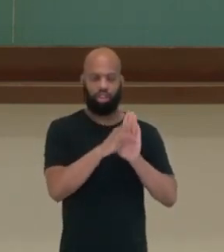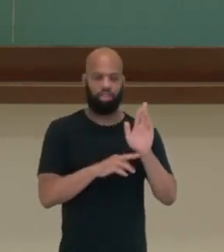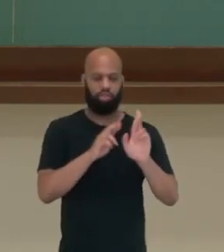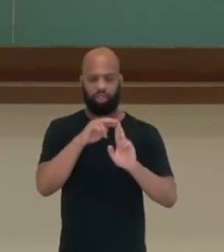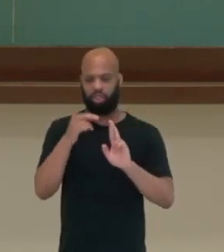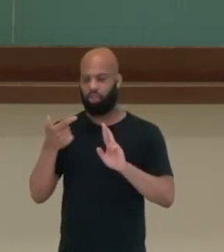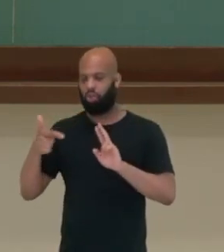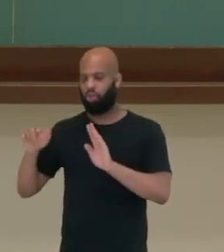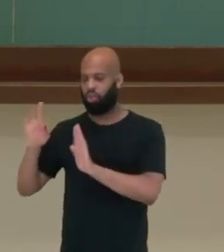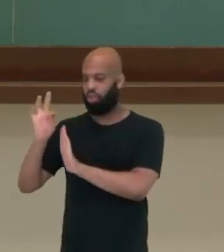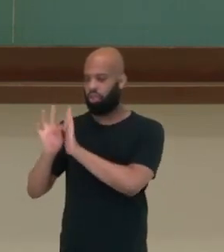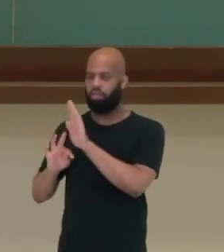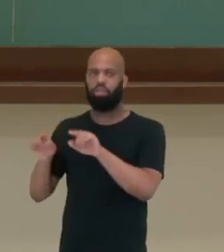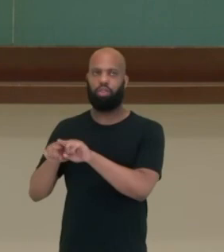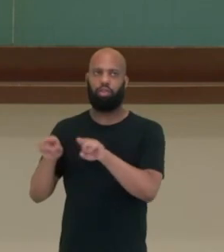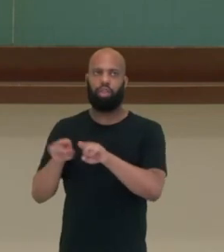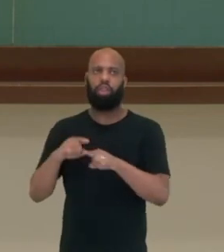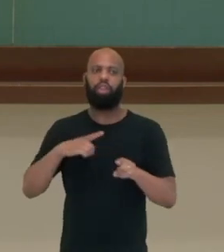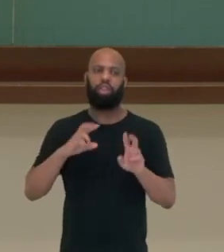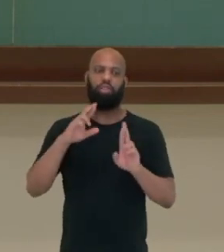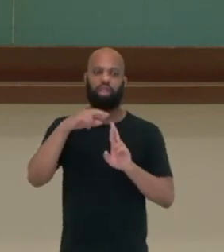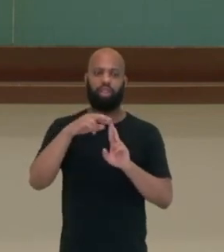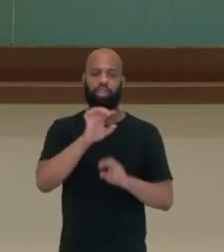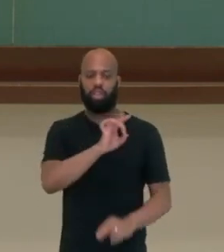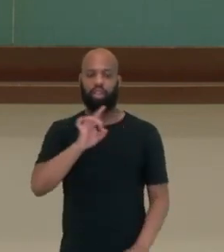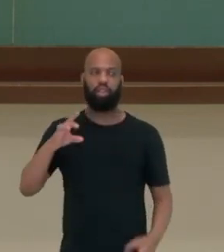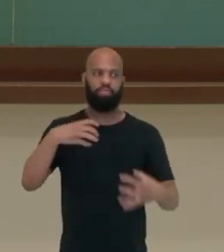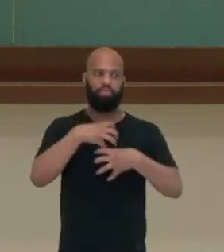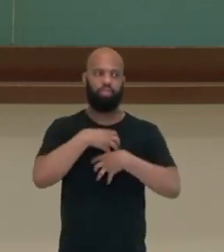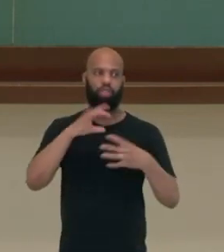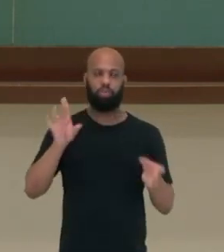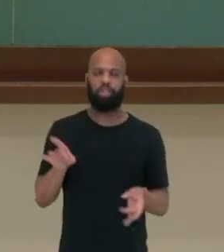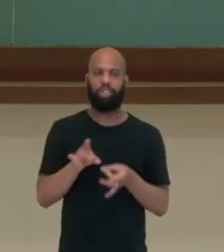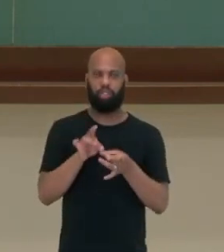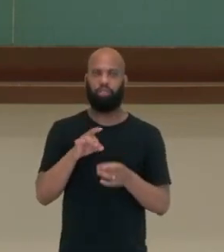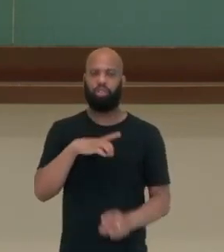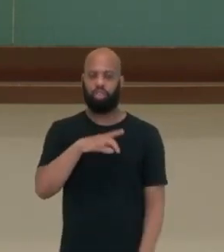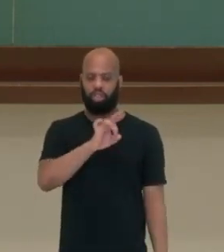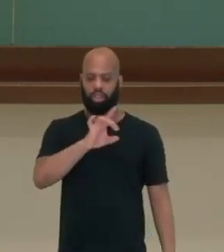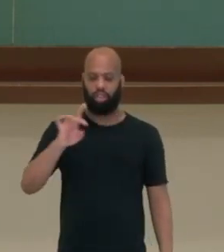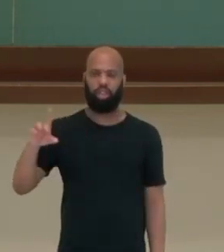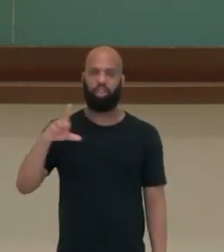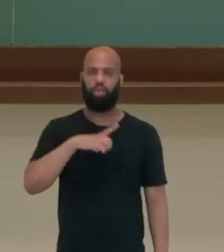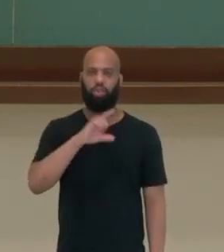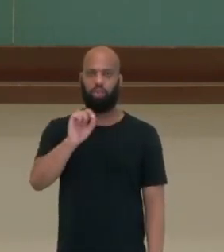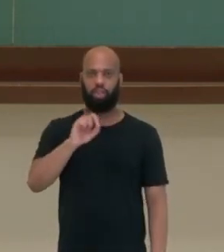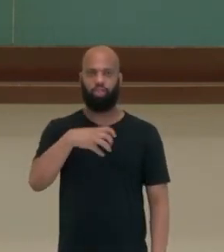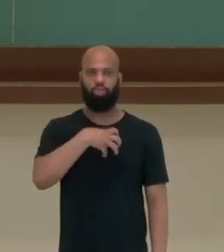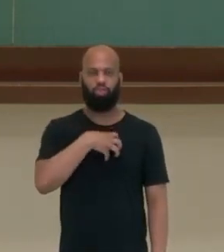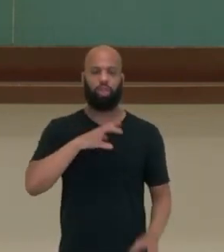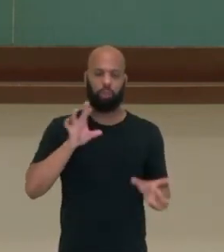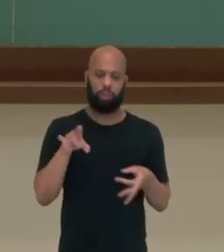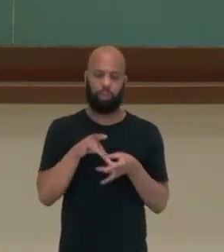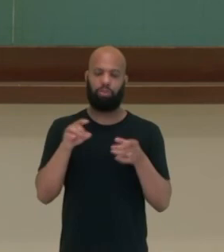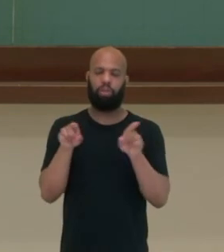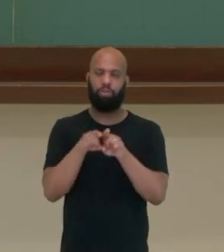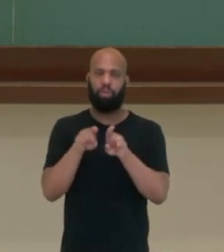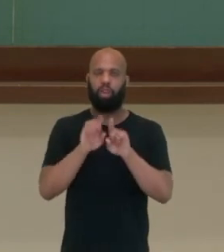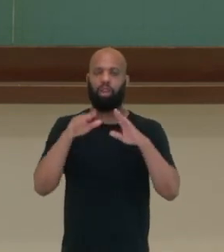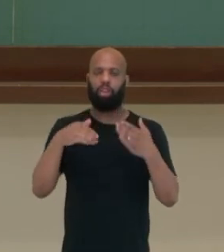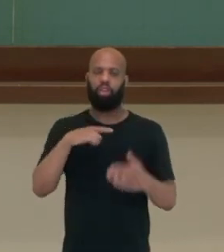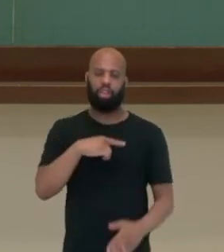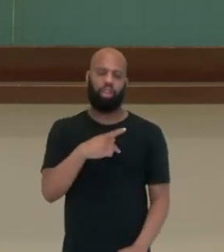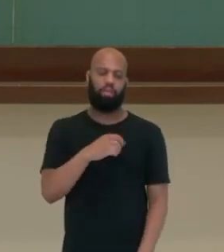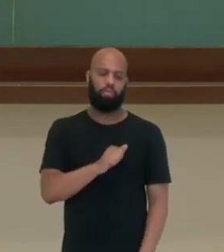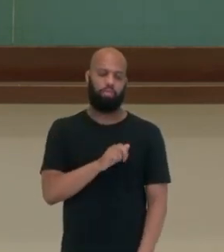intertextuais, fazem referências, cada um ao seu modo, cada uma à sua maneira, né? Então, como eu falei, a